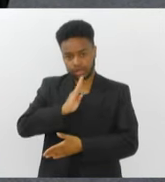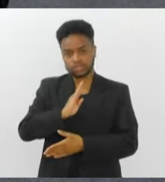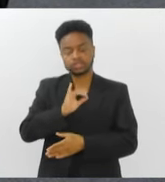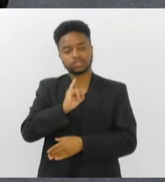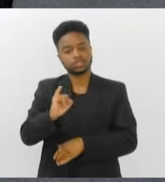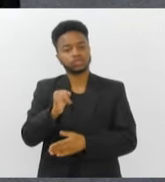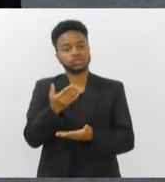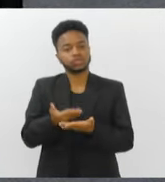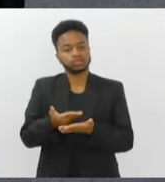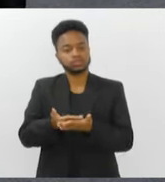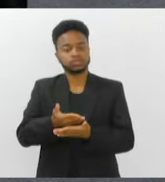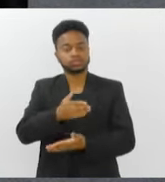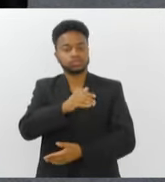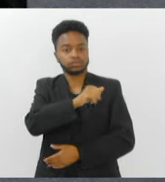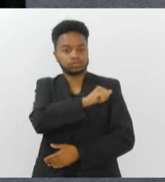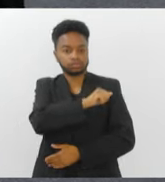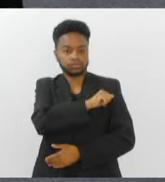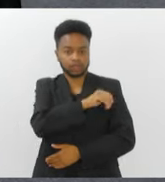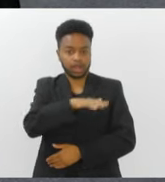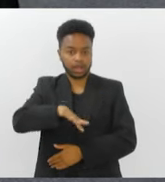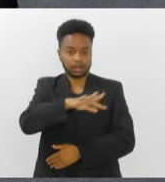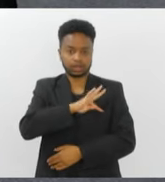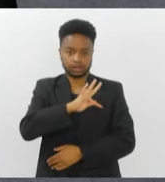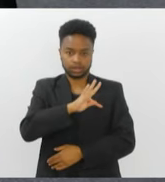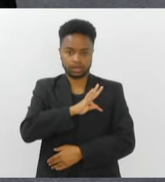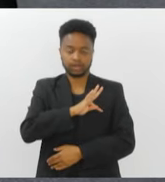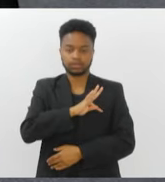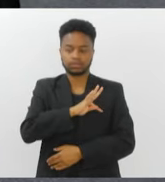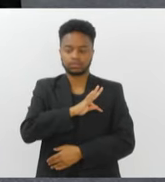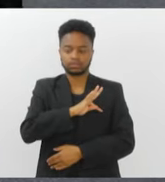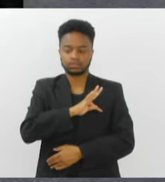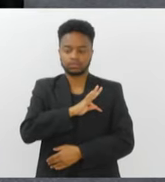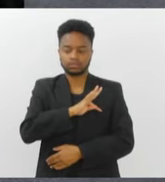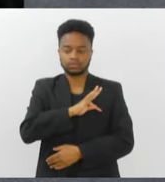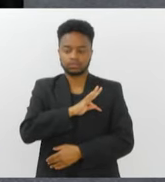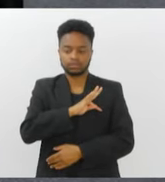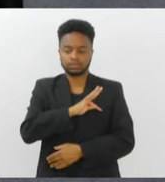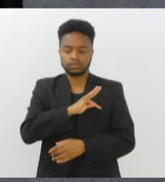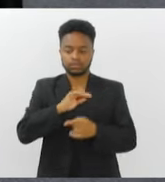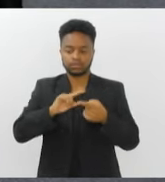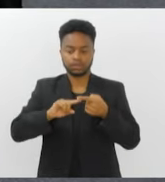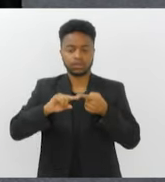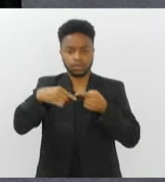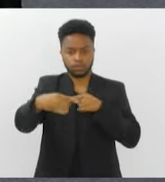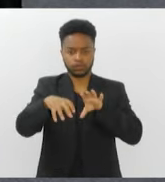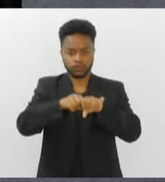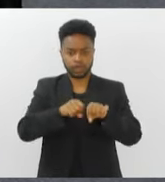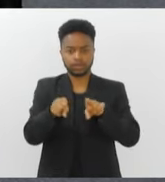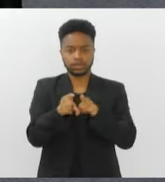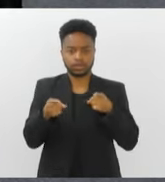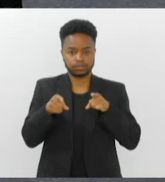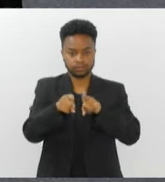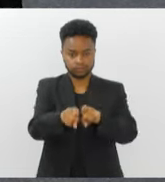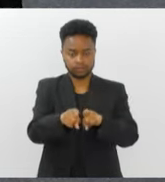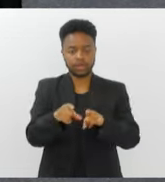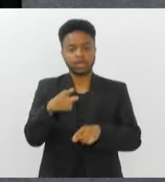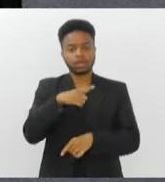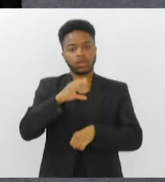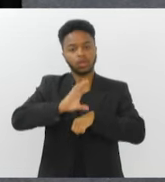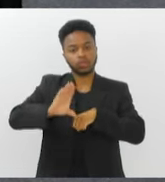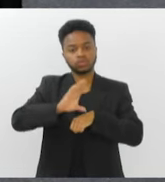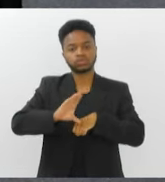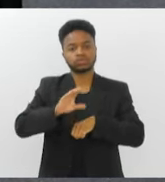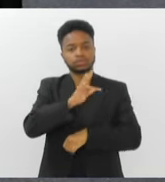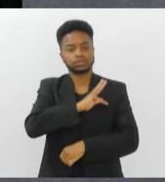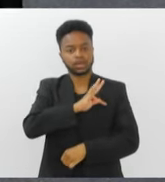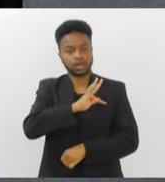nas modalidades subsequentes concomitantes. Isso é fundamental. A gente tem nos cursos técnicos subsequentes uma